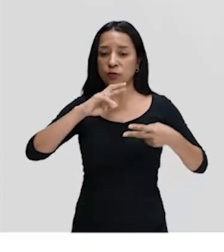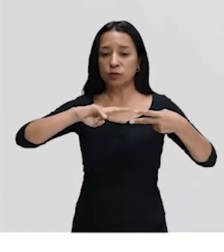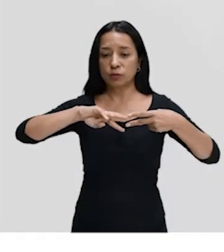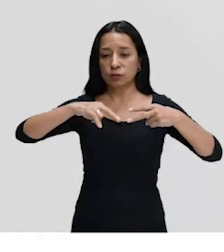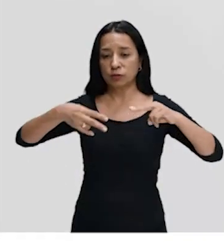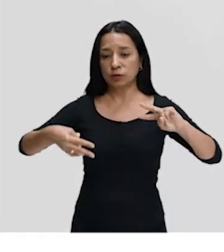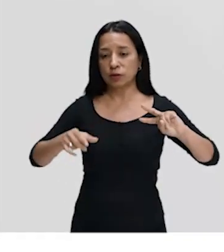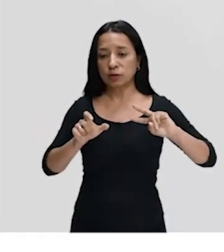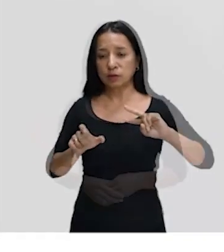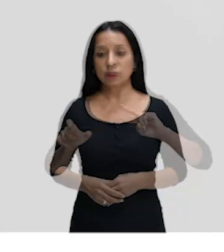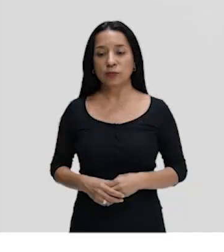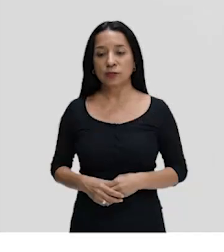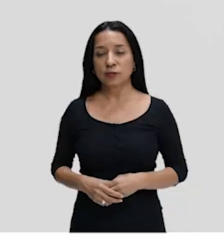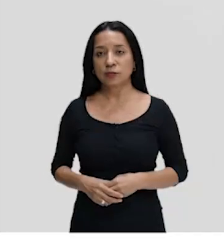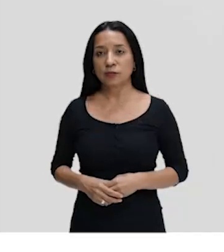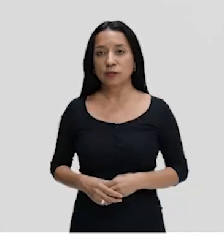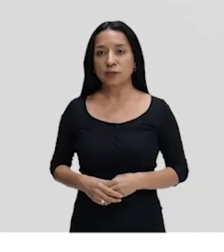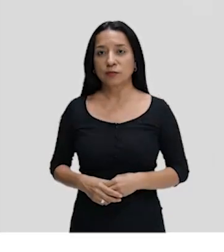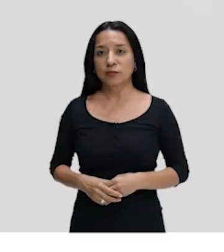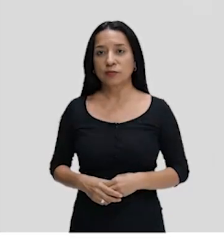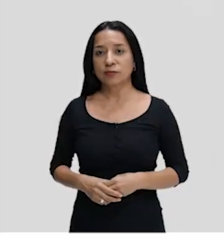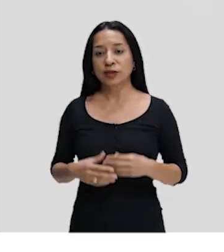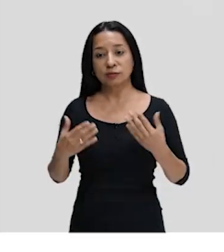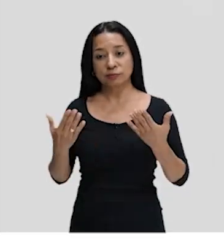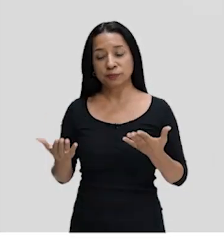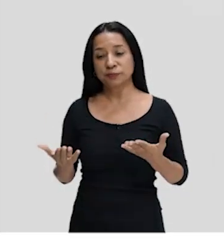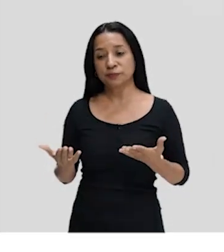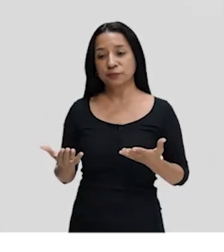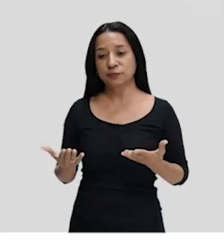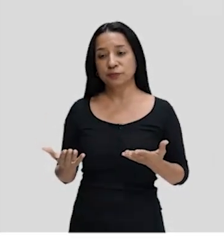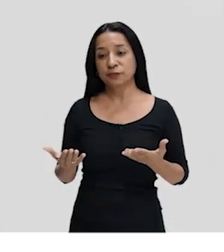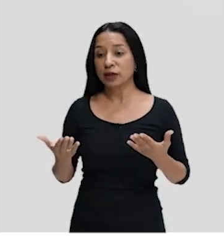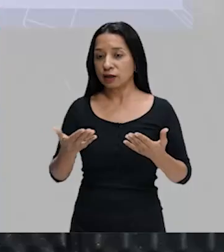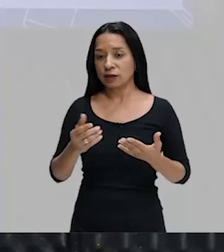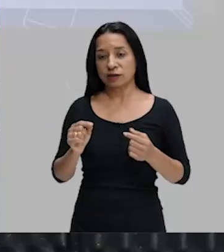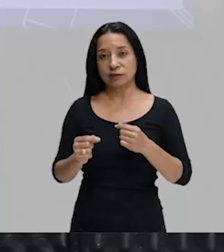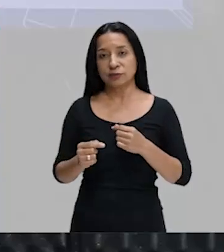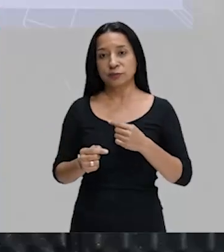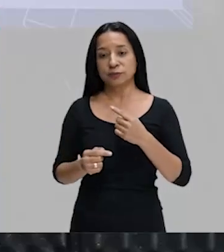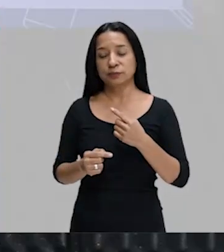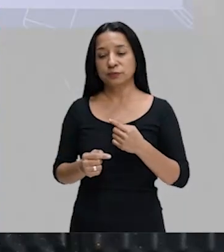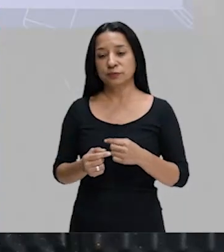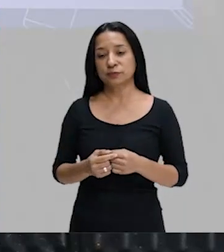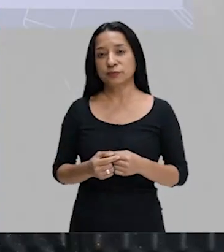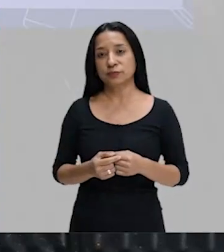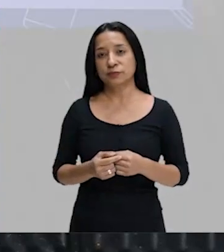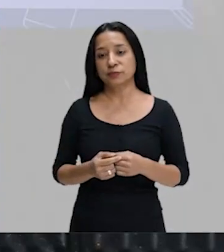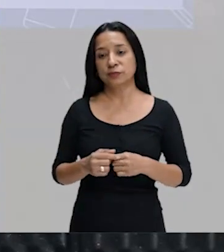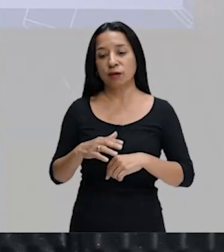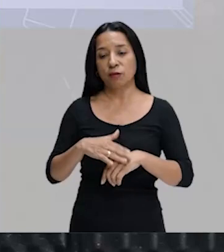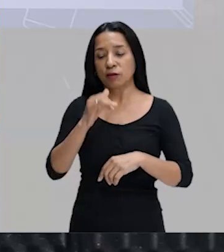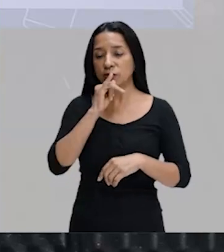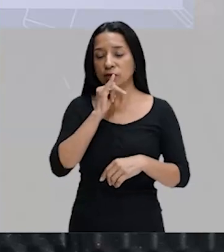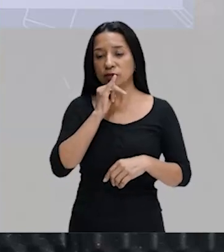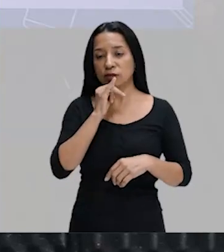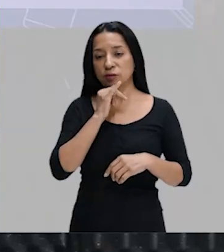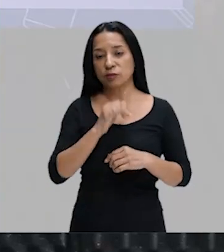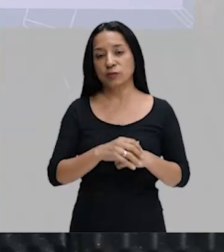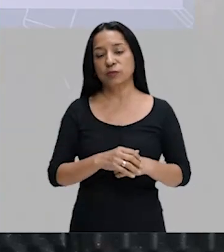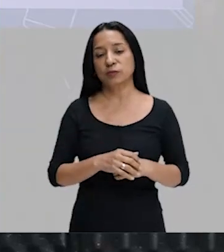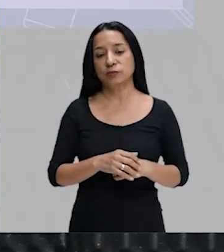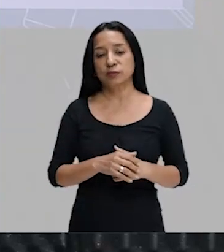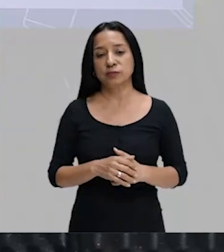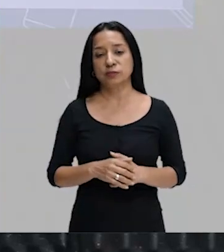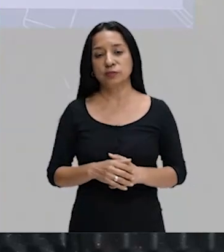a pessoa. Então, pessoal, nós vamos aqui, para mais um exemplo. Suponha um gene